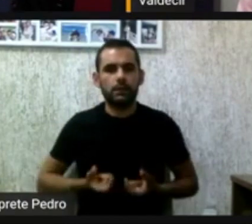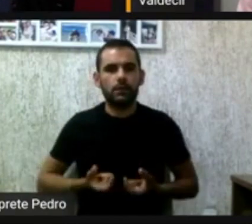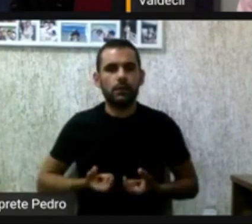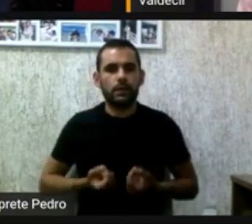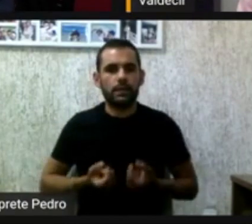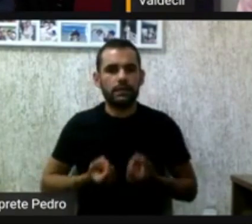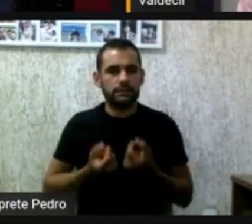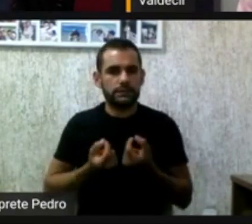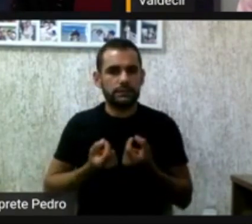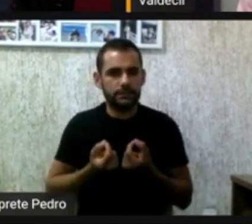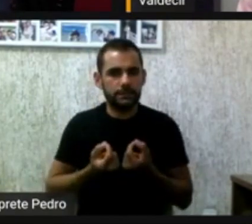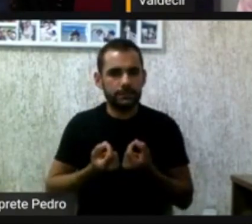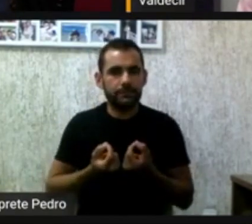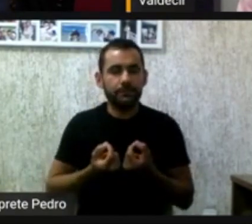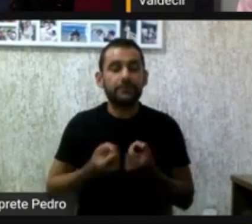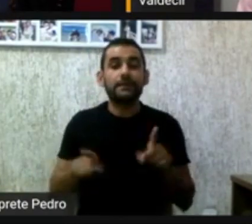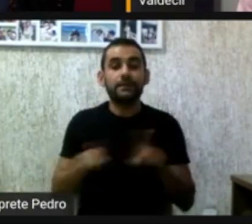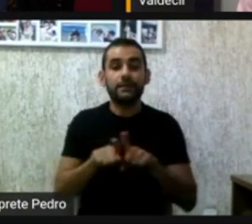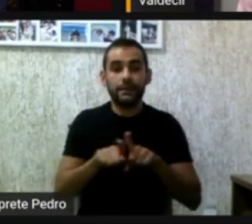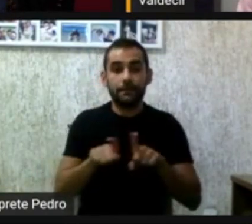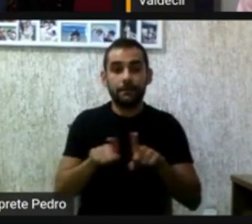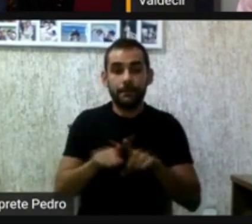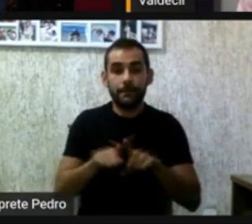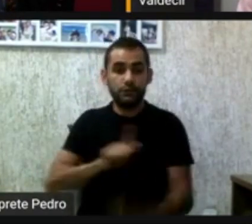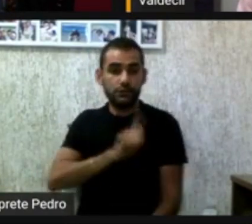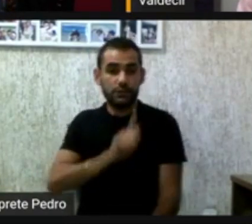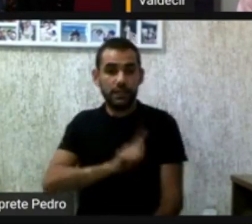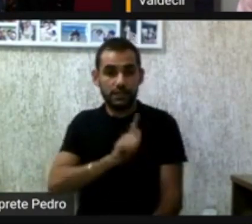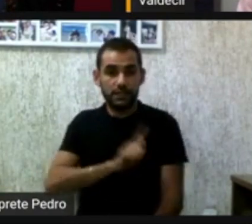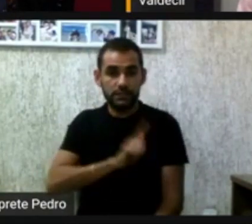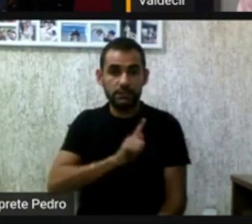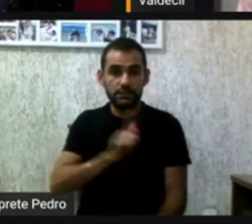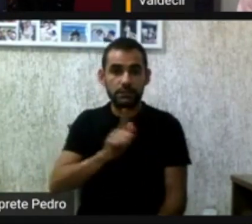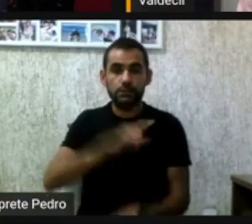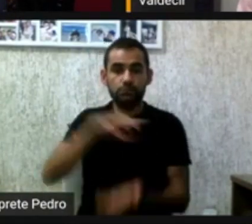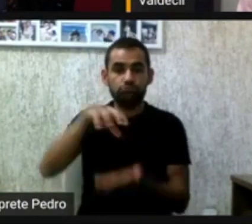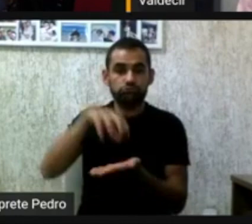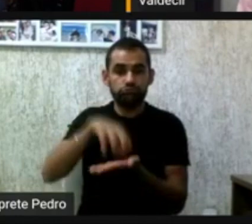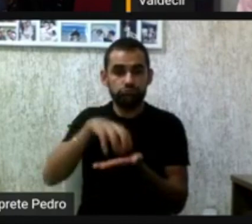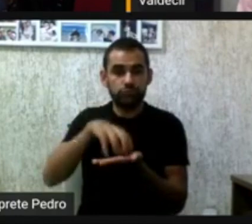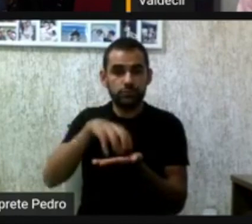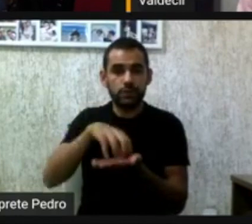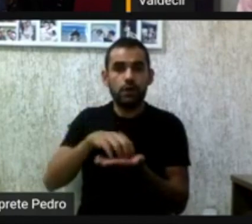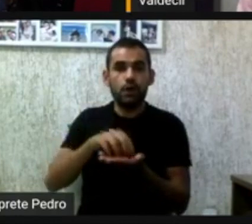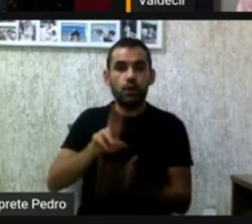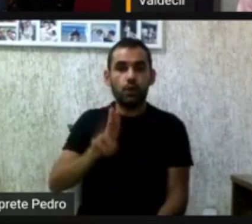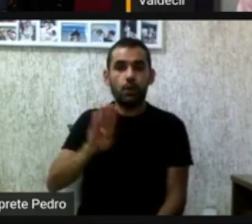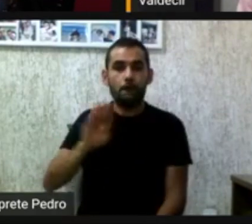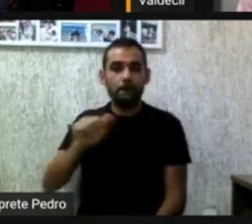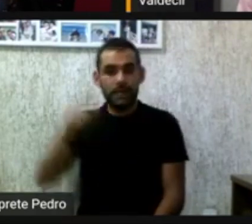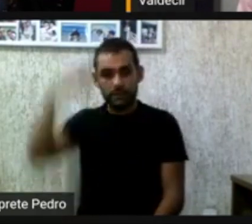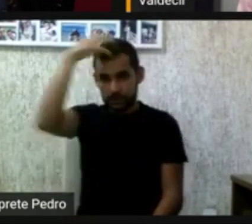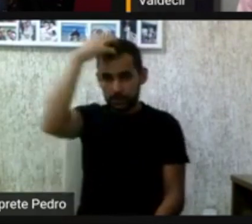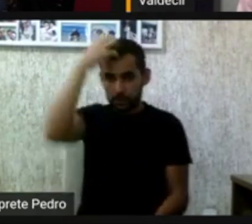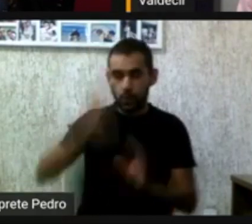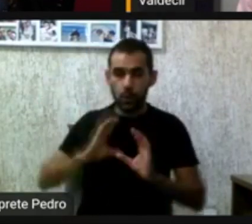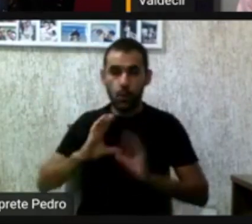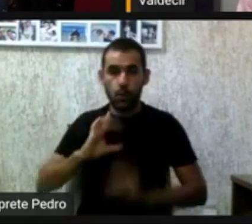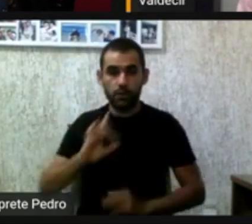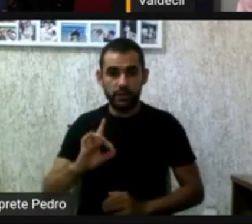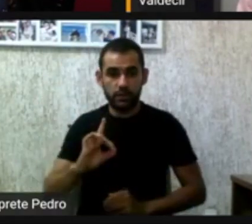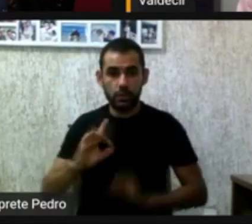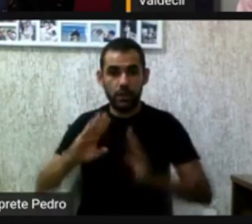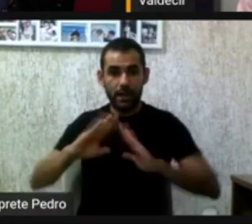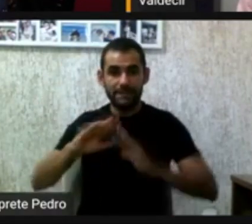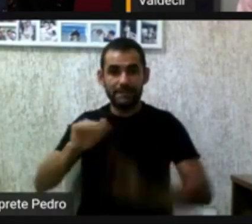com câncer, e também foi gerente da unidade São João del Rei UBA, além de coordenar a Casa de Apoio da ASAPAC,